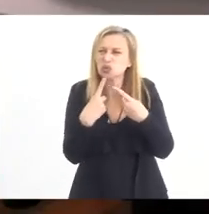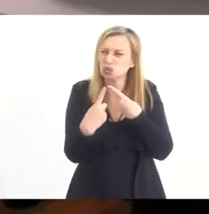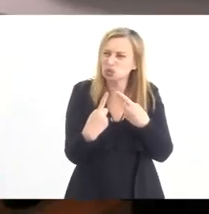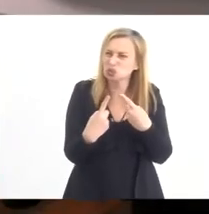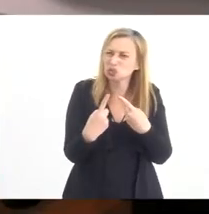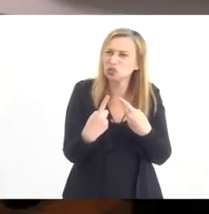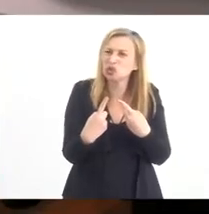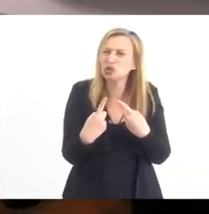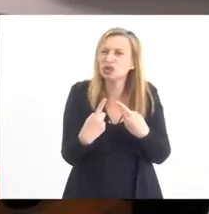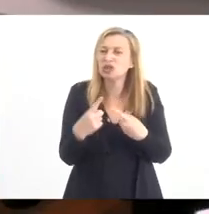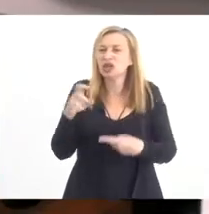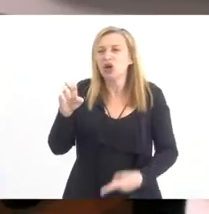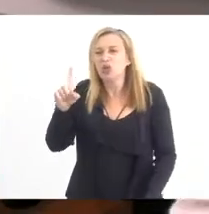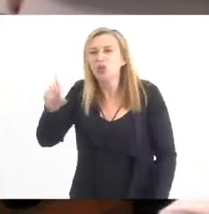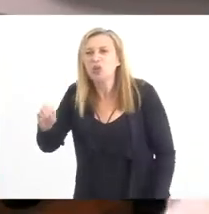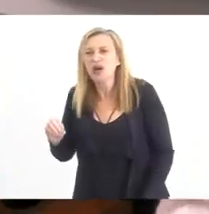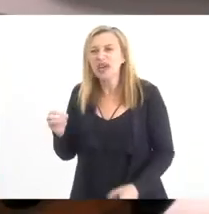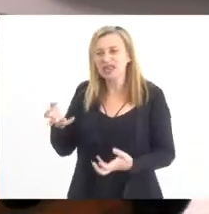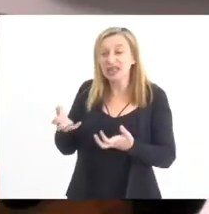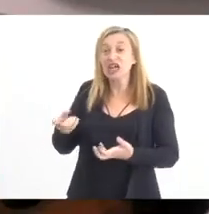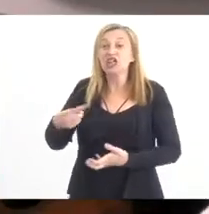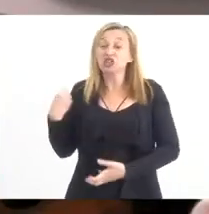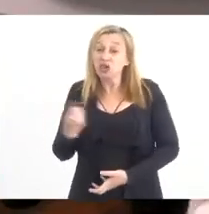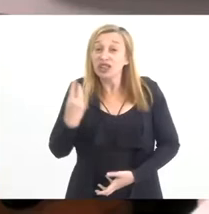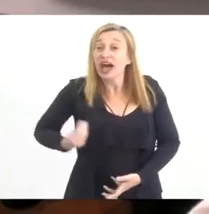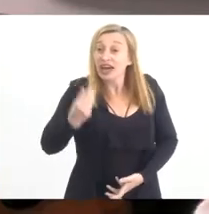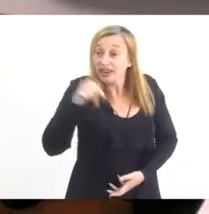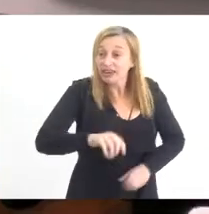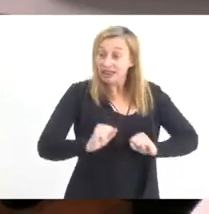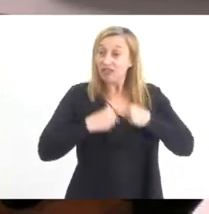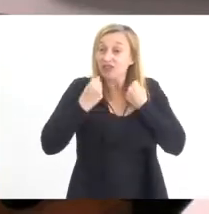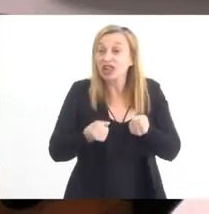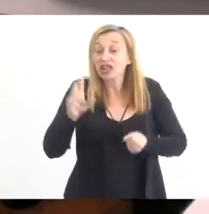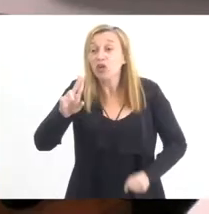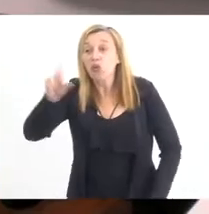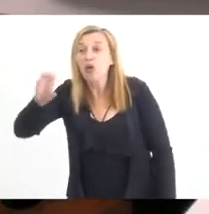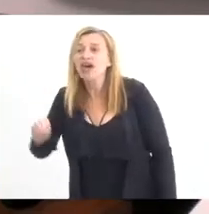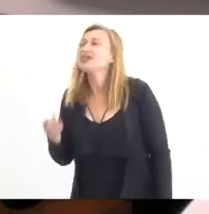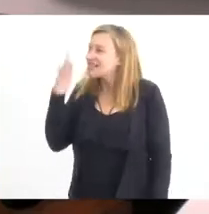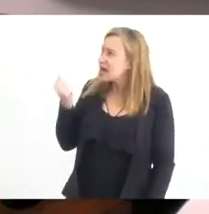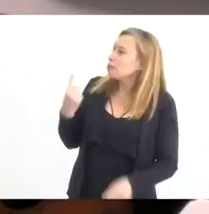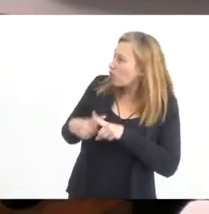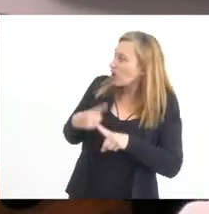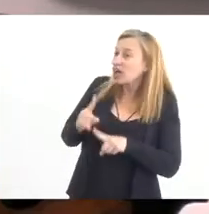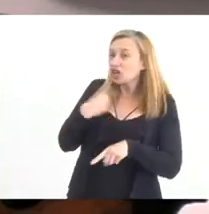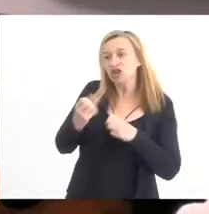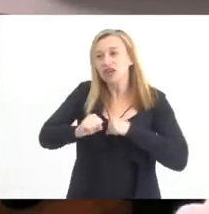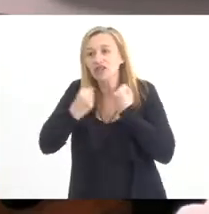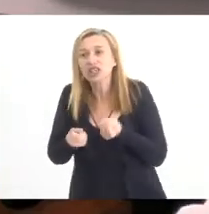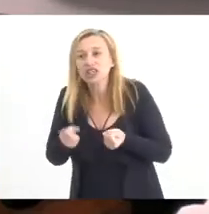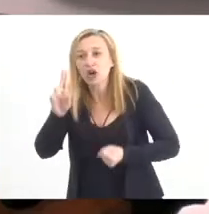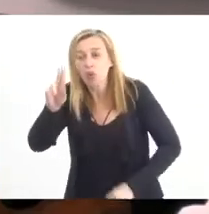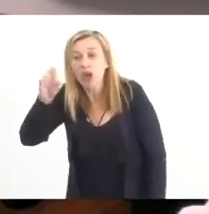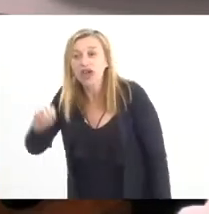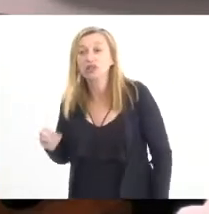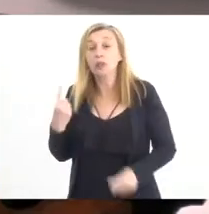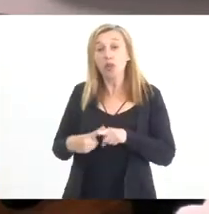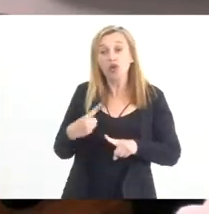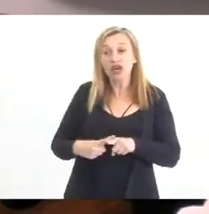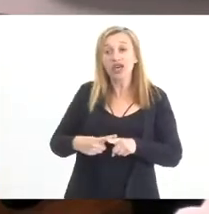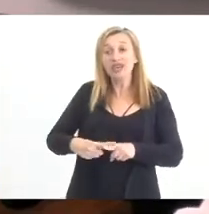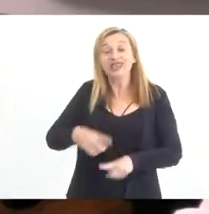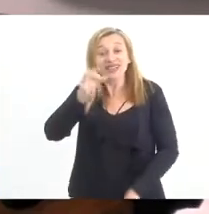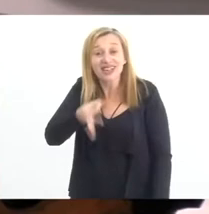fazer discurso em prol da UESO. Nós estamos aqui defendendo a UESO. Sabe por que estamos defendendo a UESO? Porque eu tenho